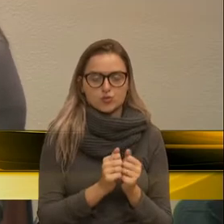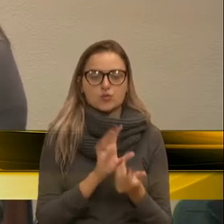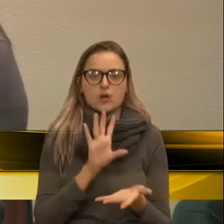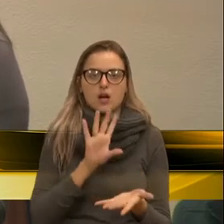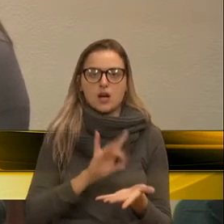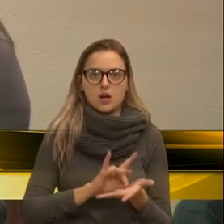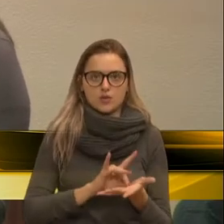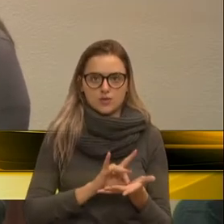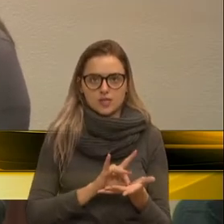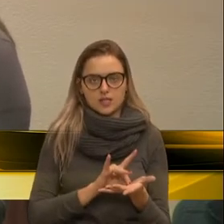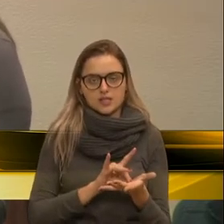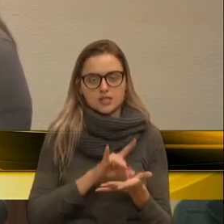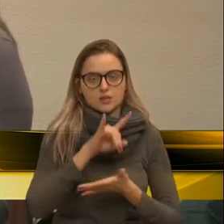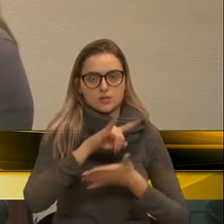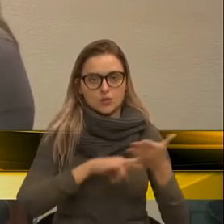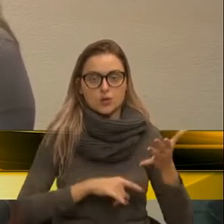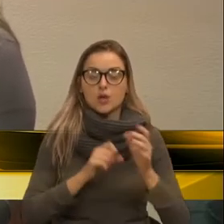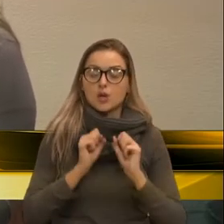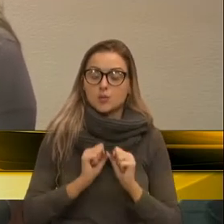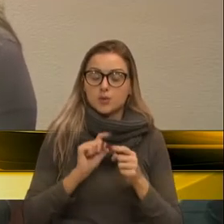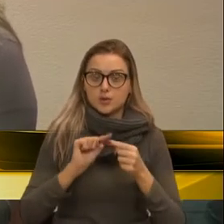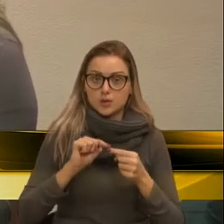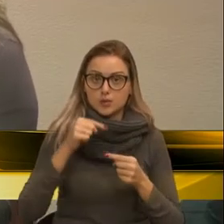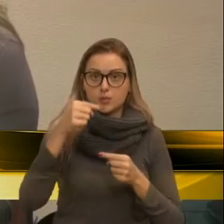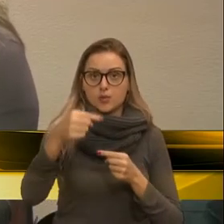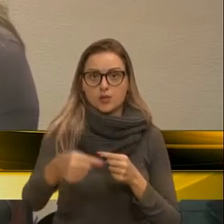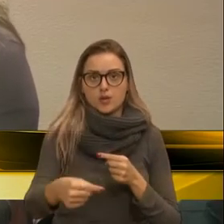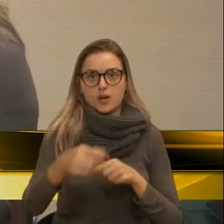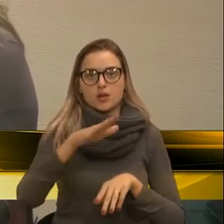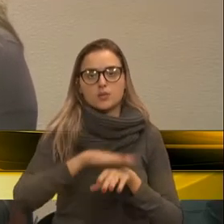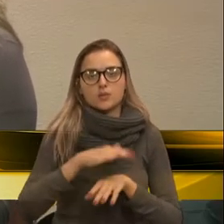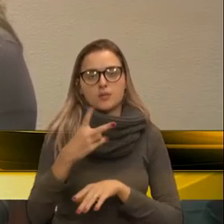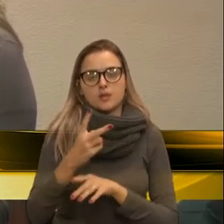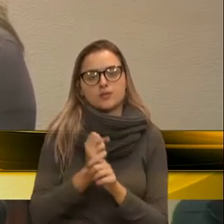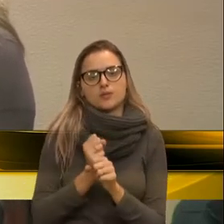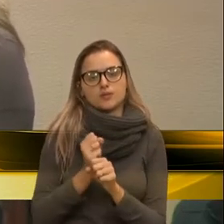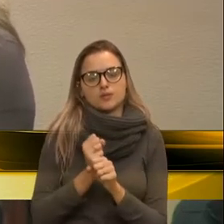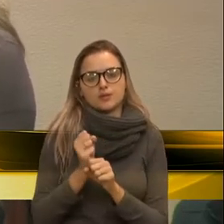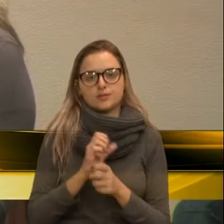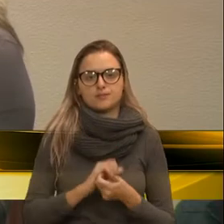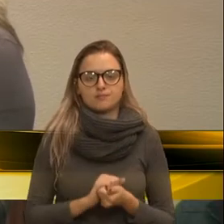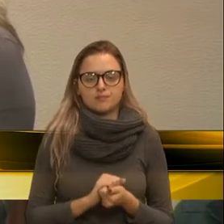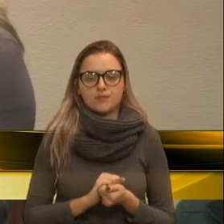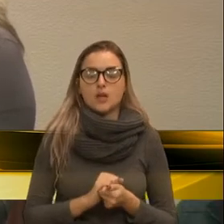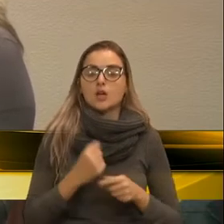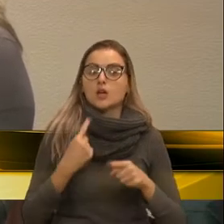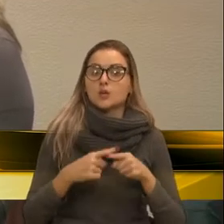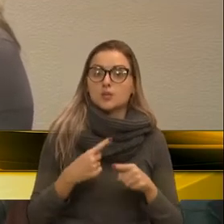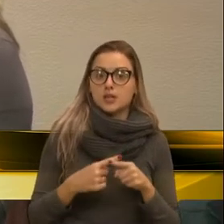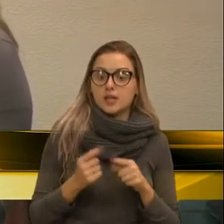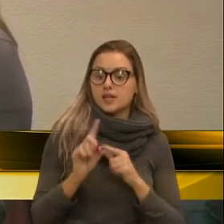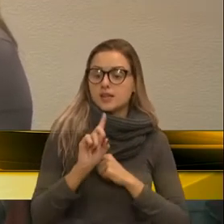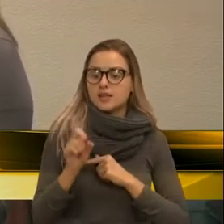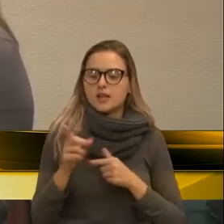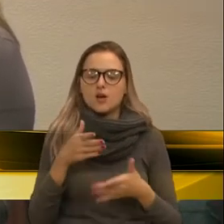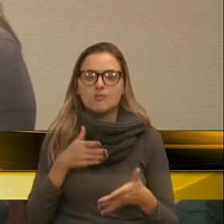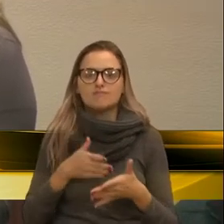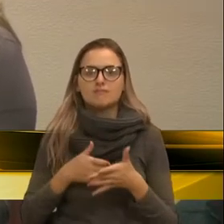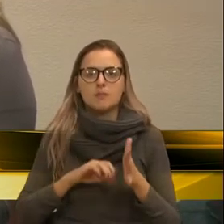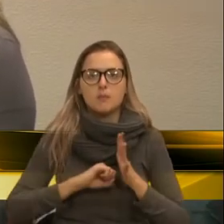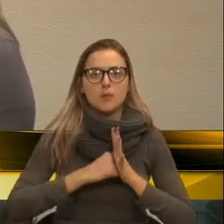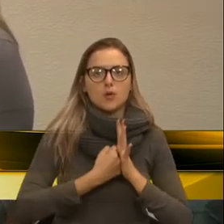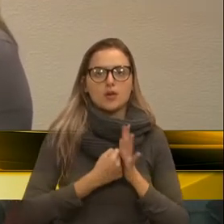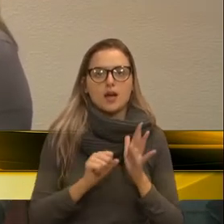da referida, podendo ser prolongado o prazo pelo mesmo período, a fim de não inviabilizar a